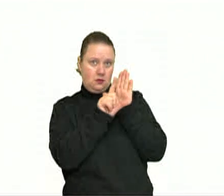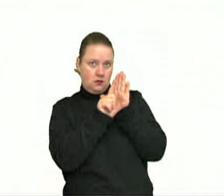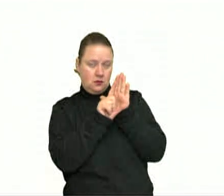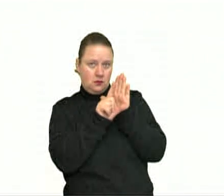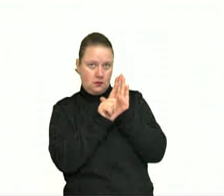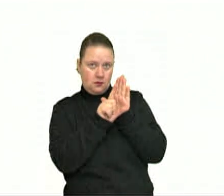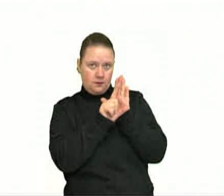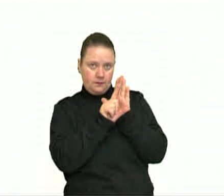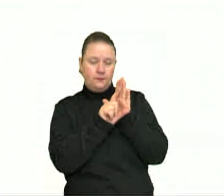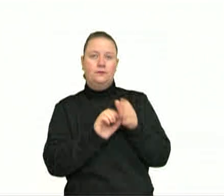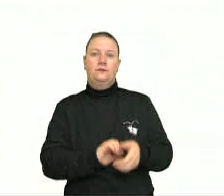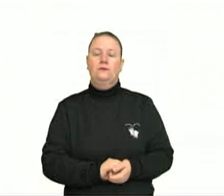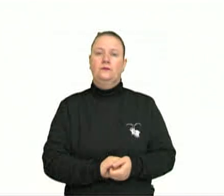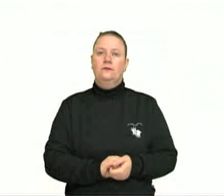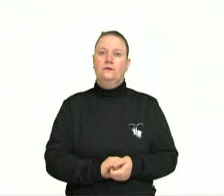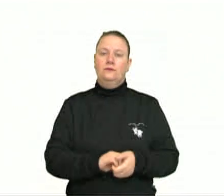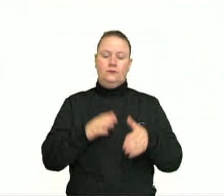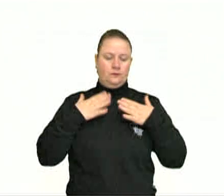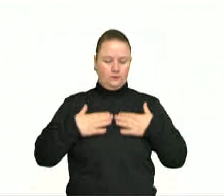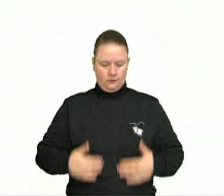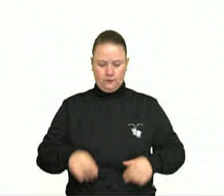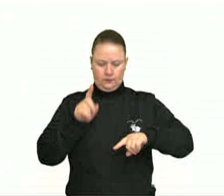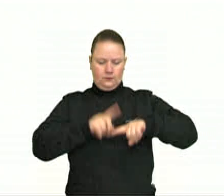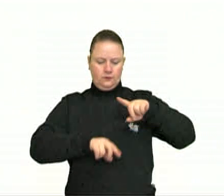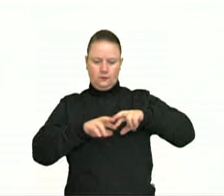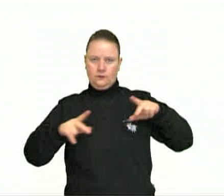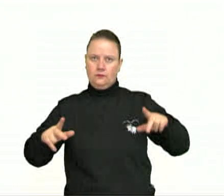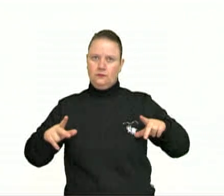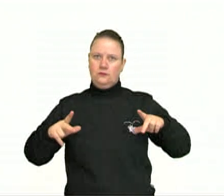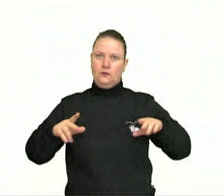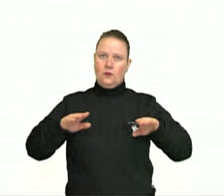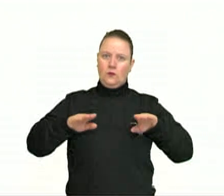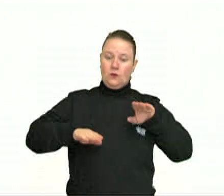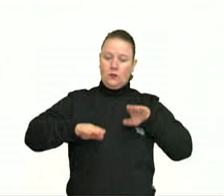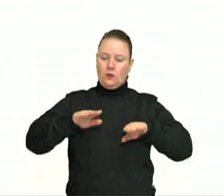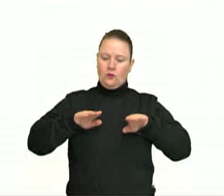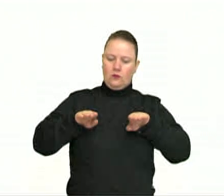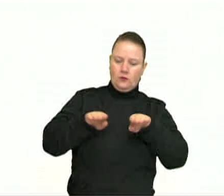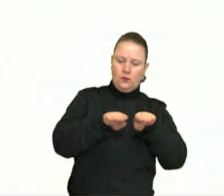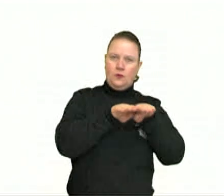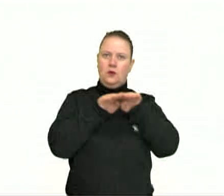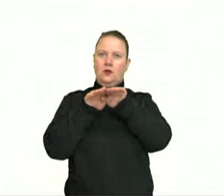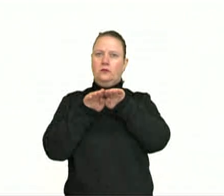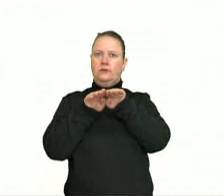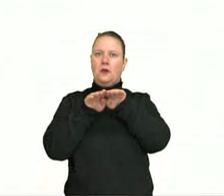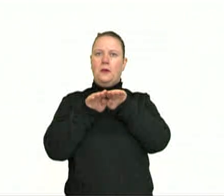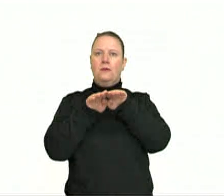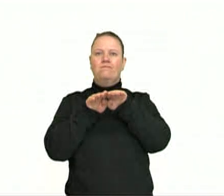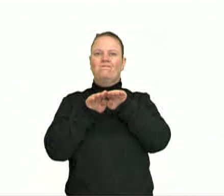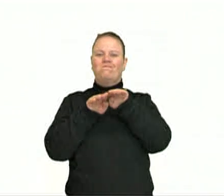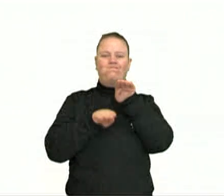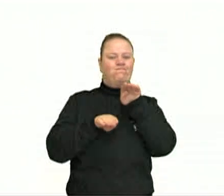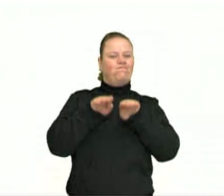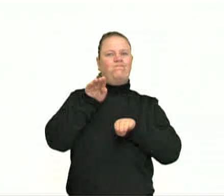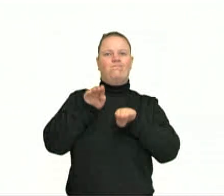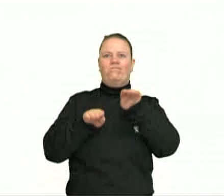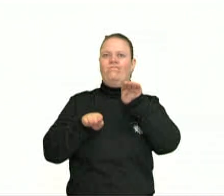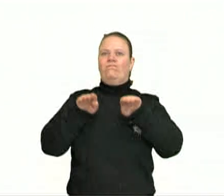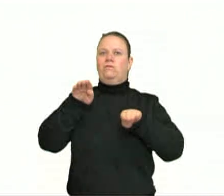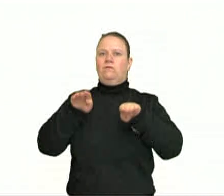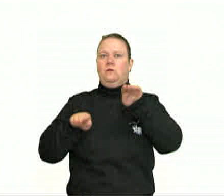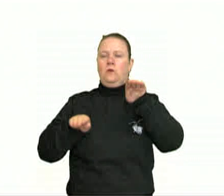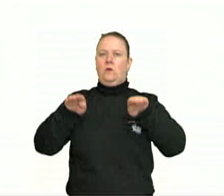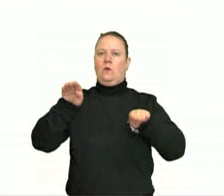pimpolhos, vejam, os corpos saem da situação de equilíbrio. Nessa condição, a atuação de uma força que causa variação